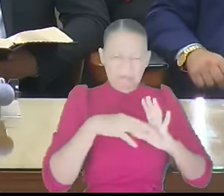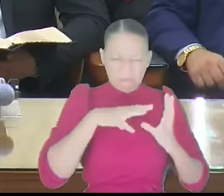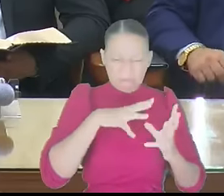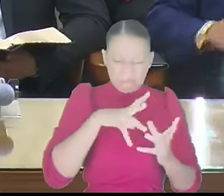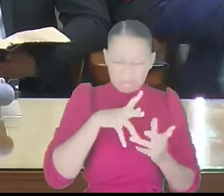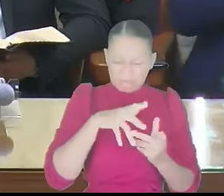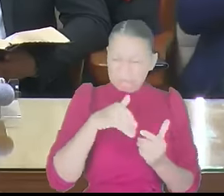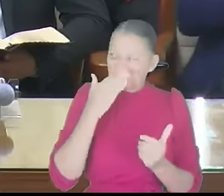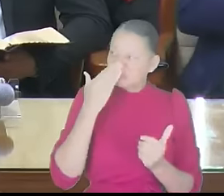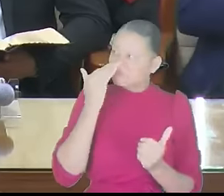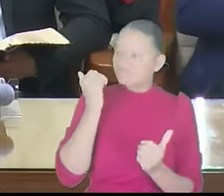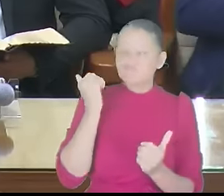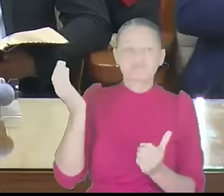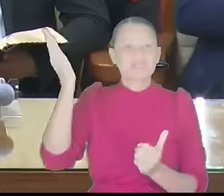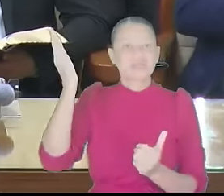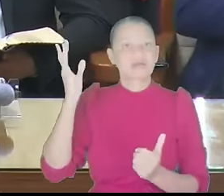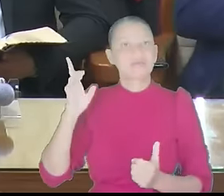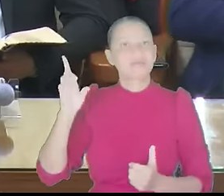rejeita Deus.